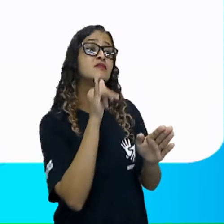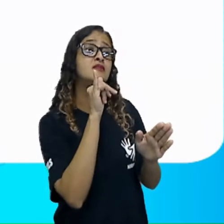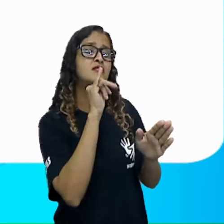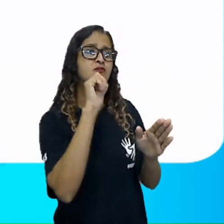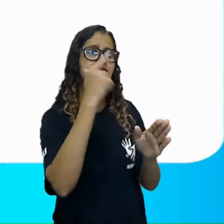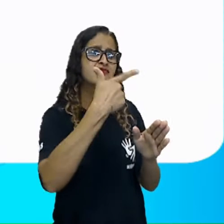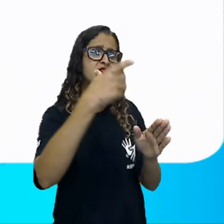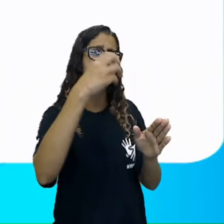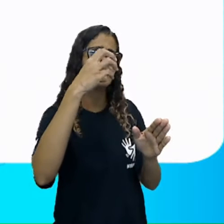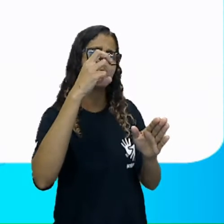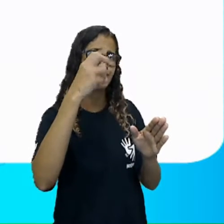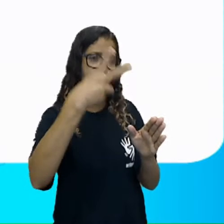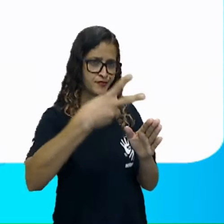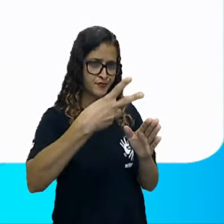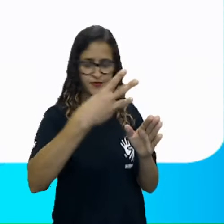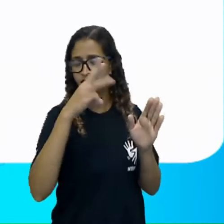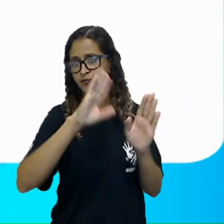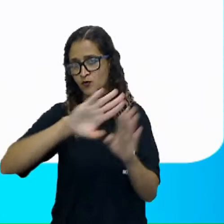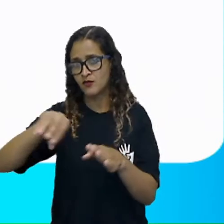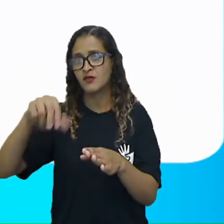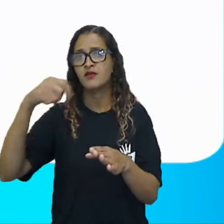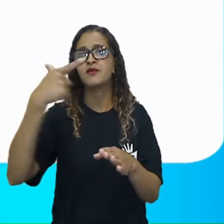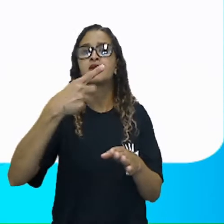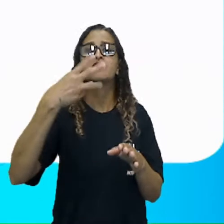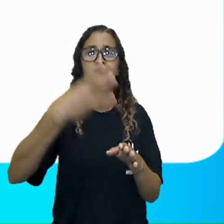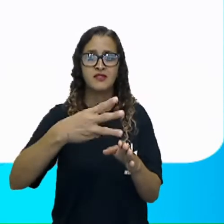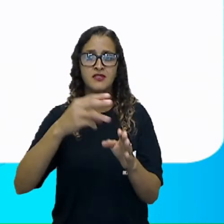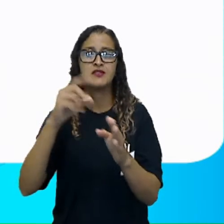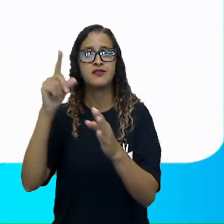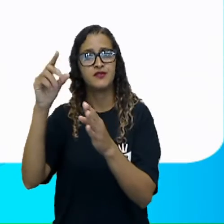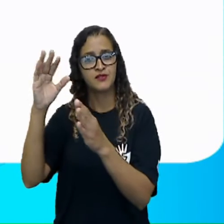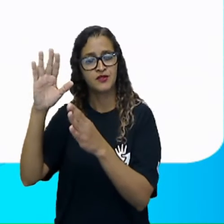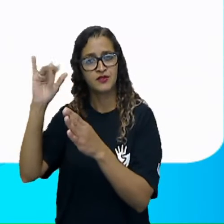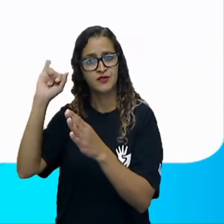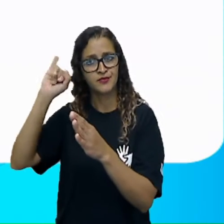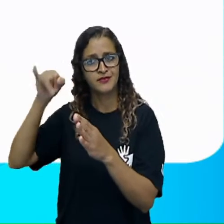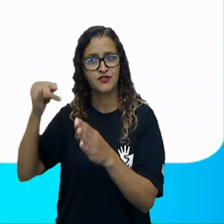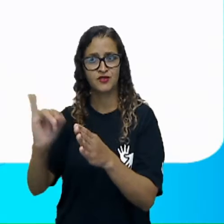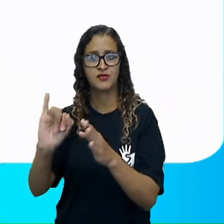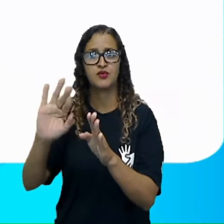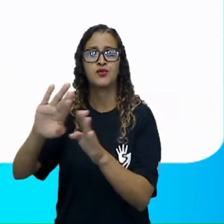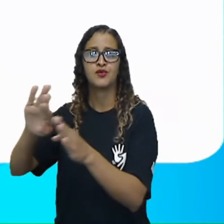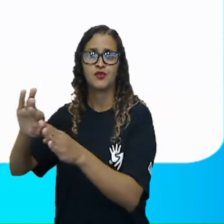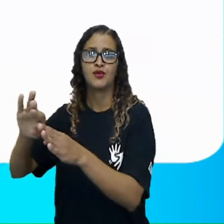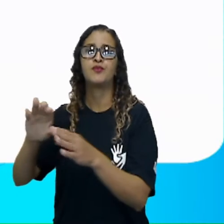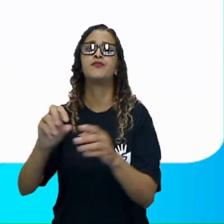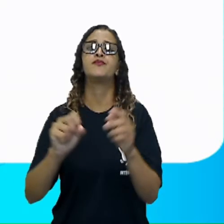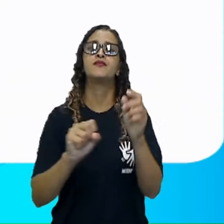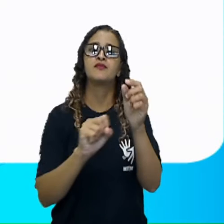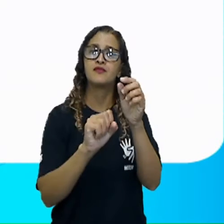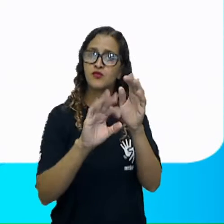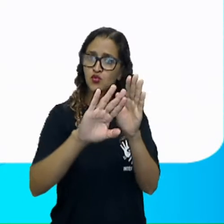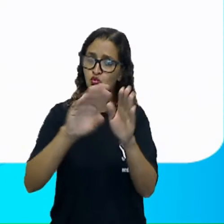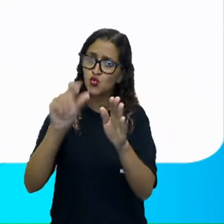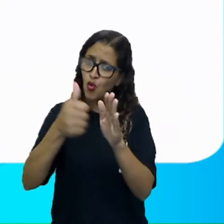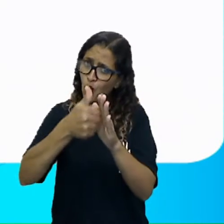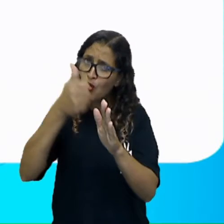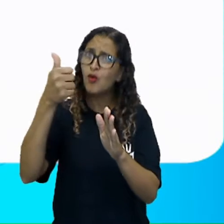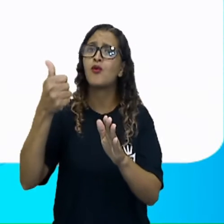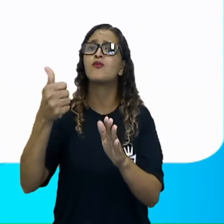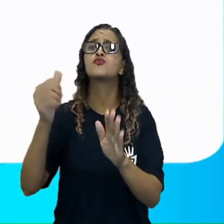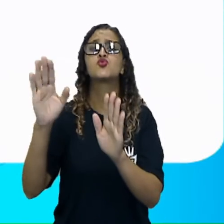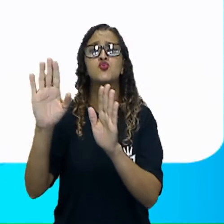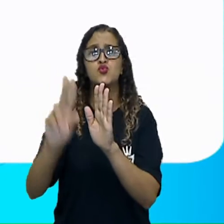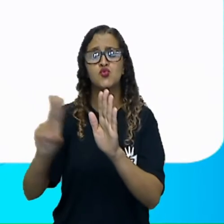janeiro e 1º de outubro. Somente no primeiro dia do mês é que